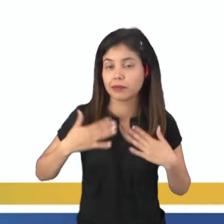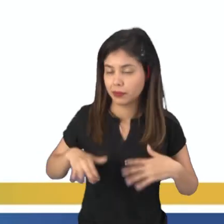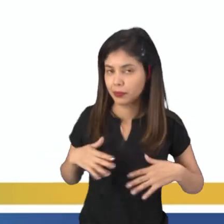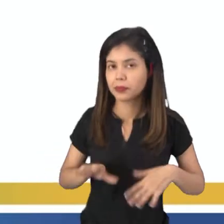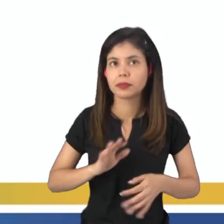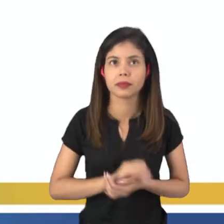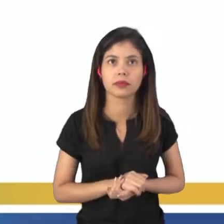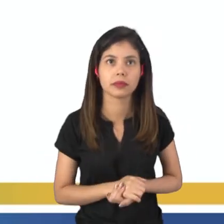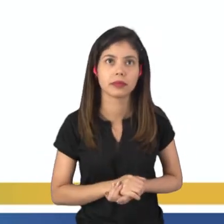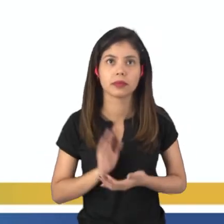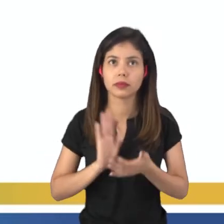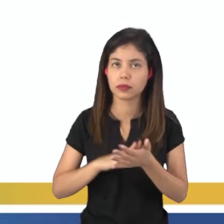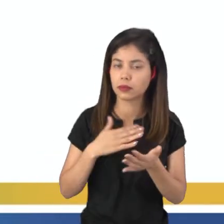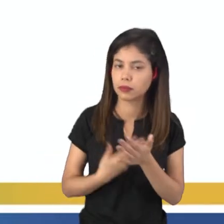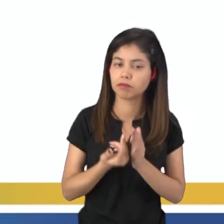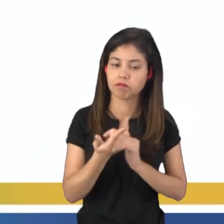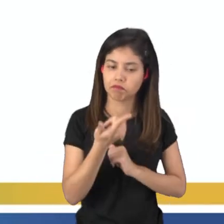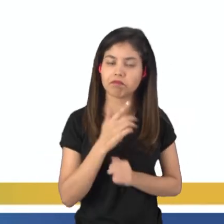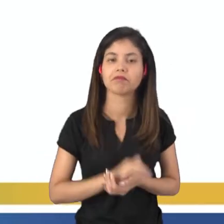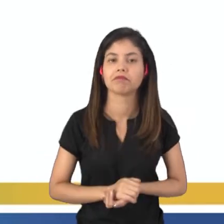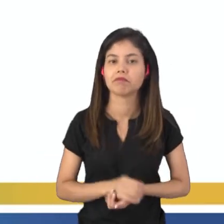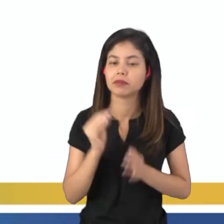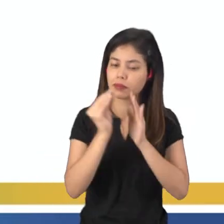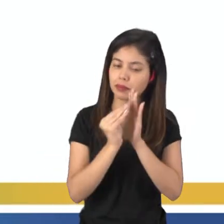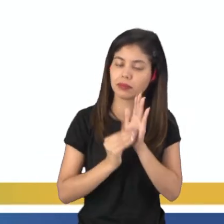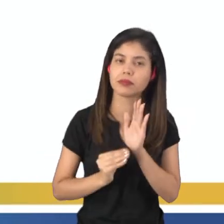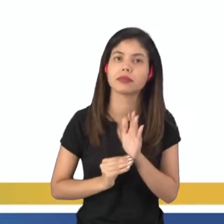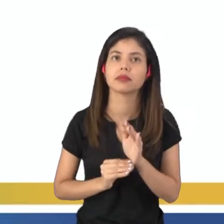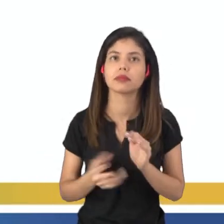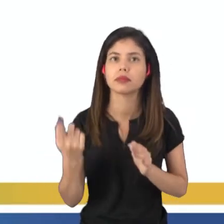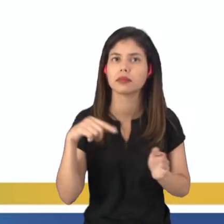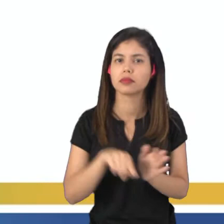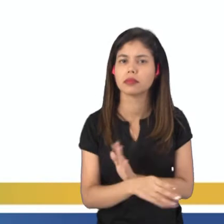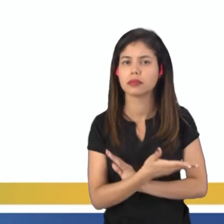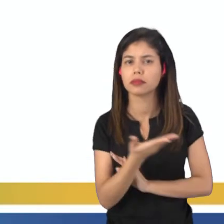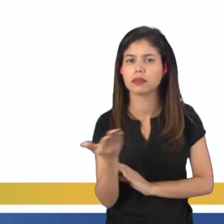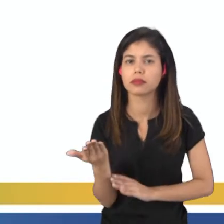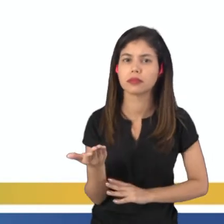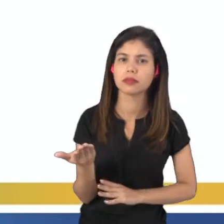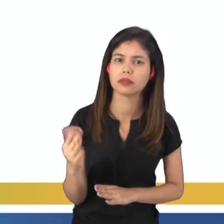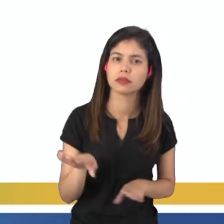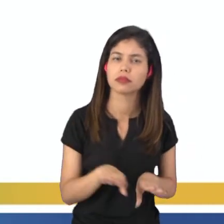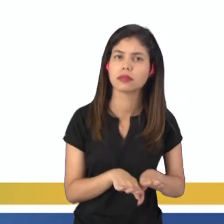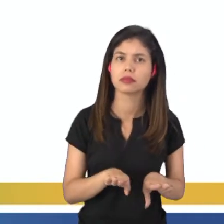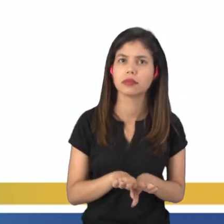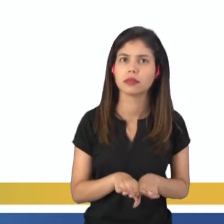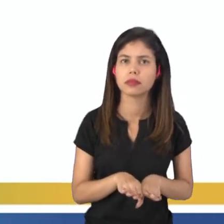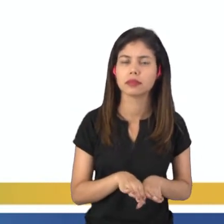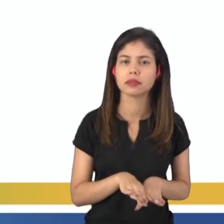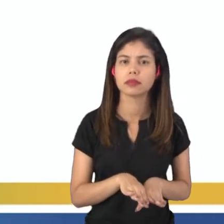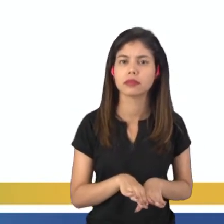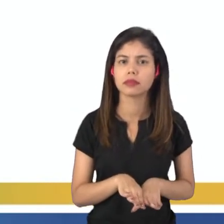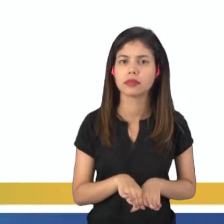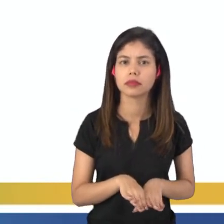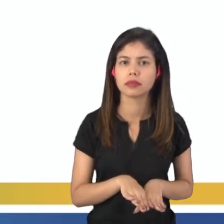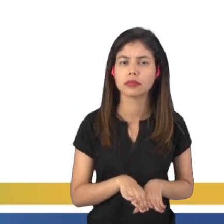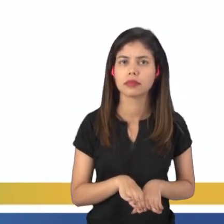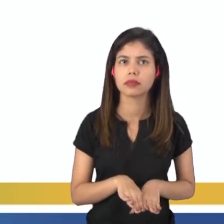tranquilo, né? A interpretação desse dado, né? Mas se eu perguntasse para você também, aí,